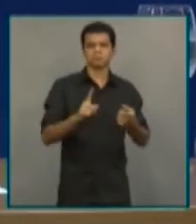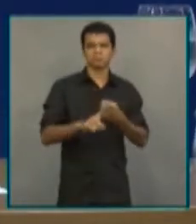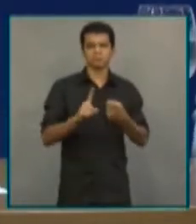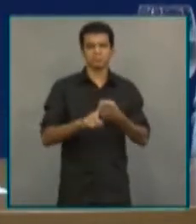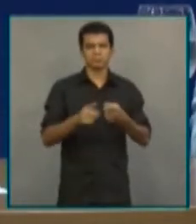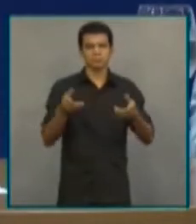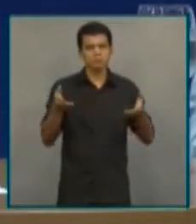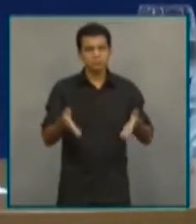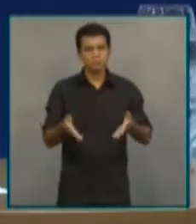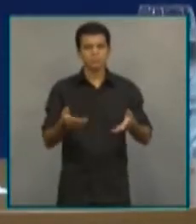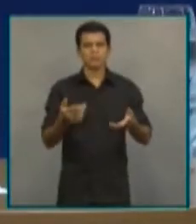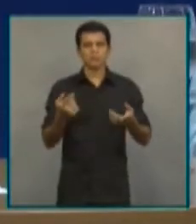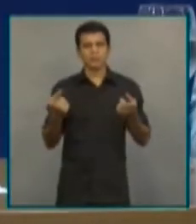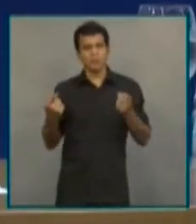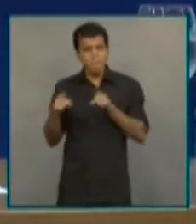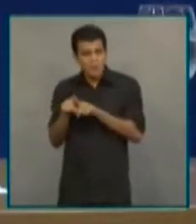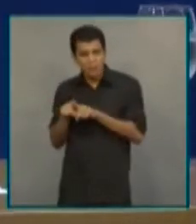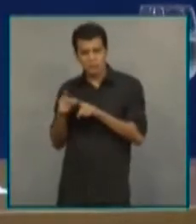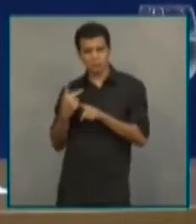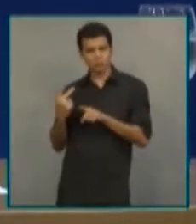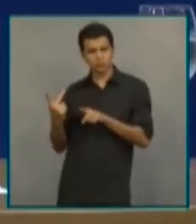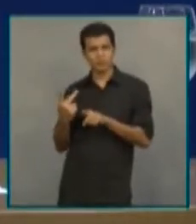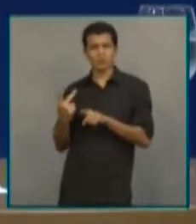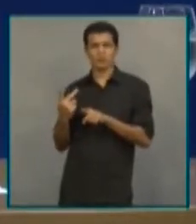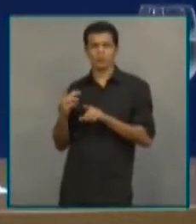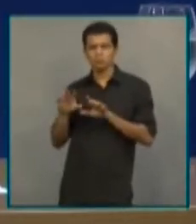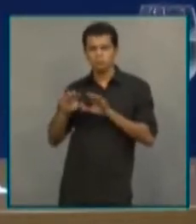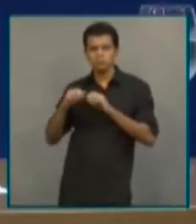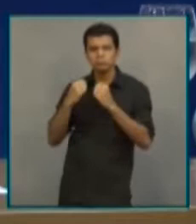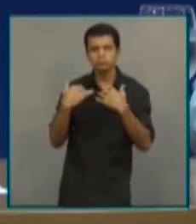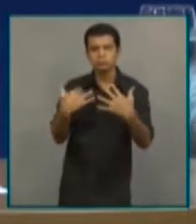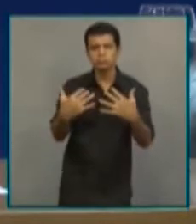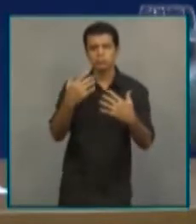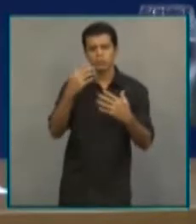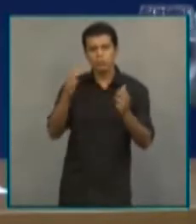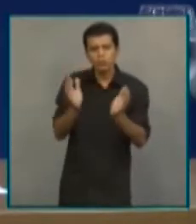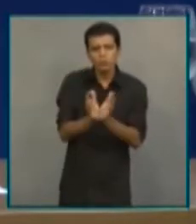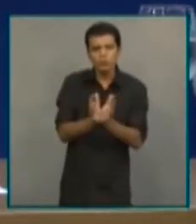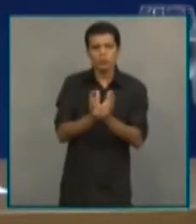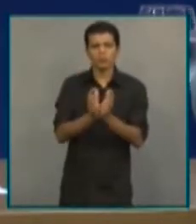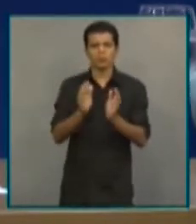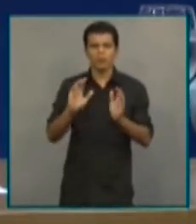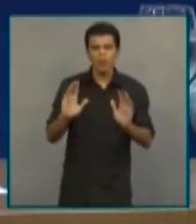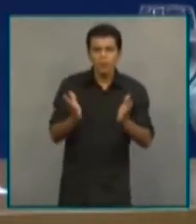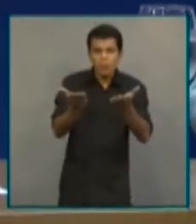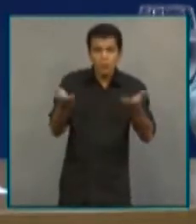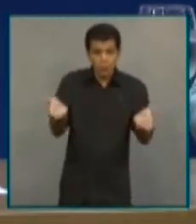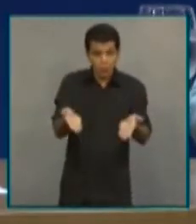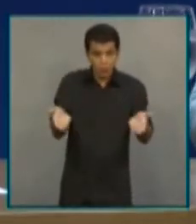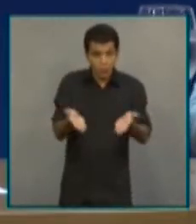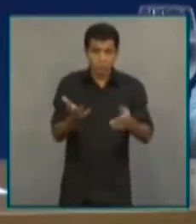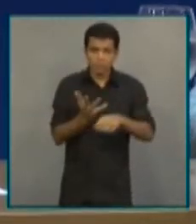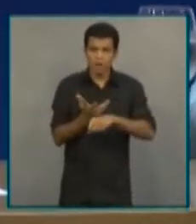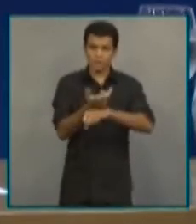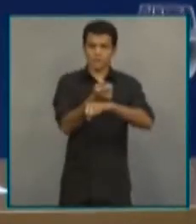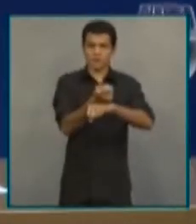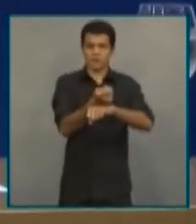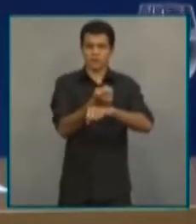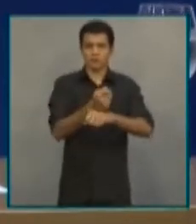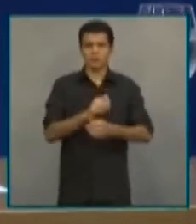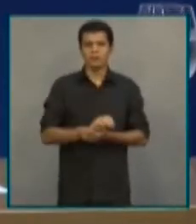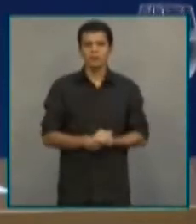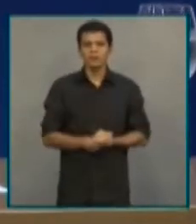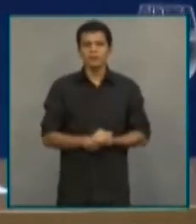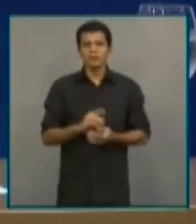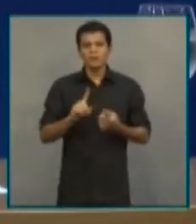parceiro para que esse evento pudesse ocorrer. Vejo aqui o nosso diretor da TV Assembleia, Antônio